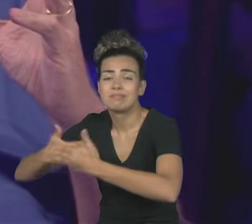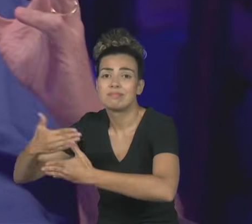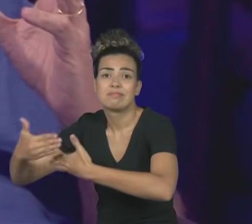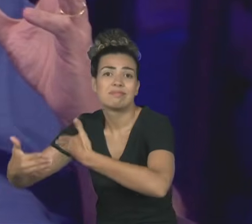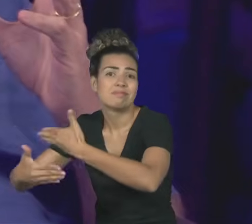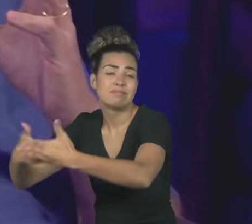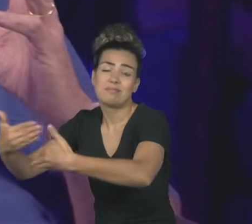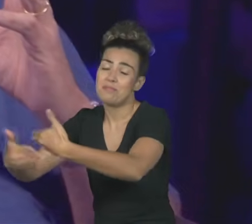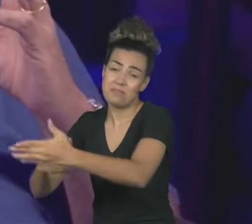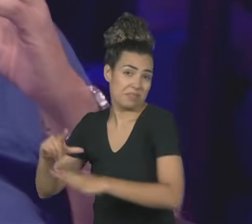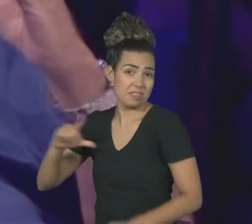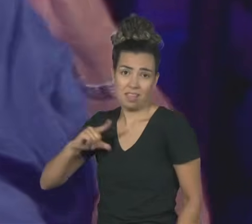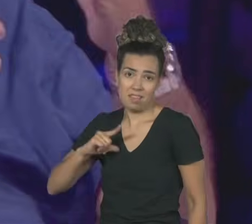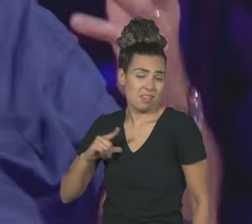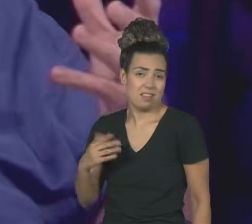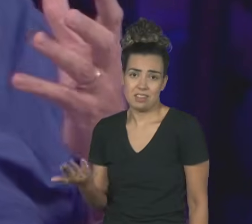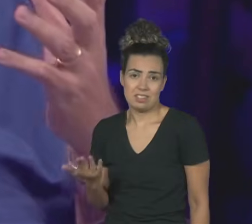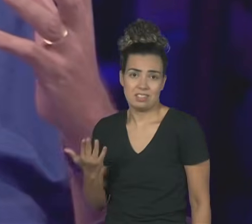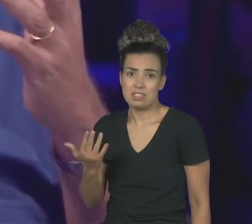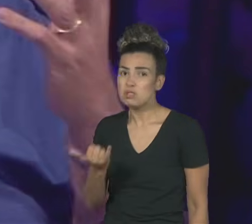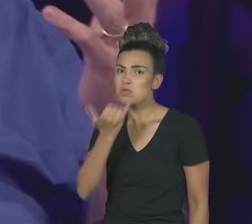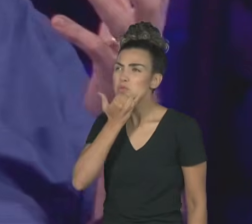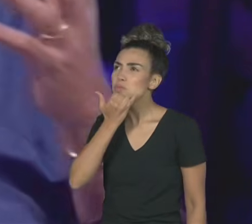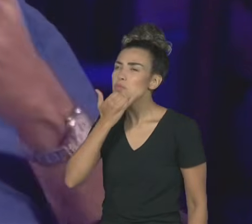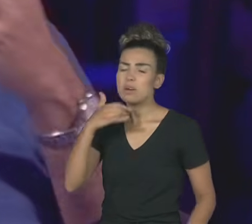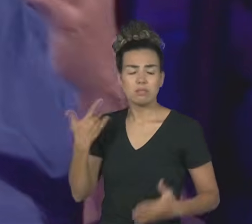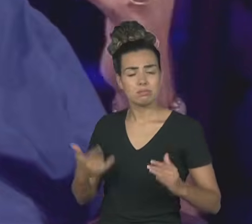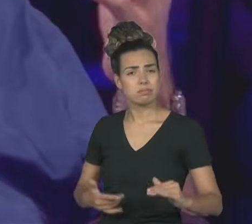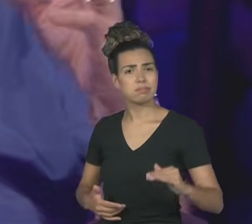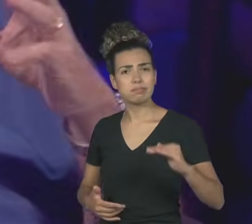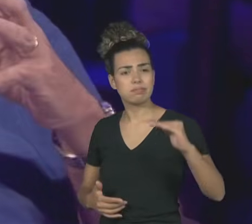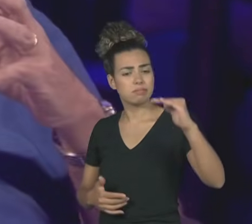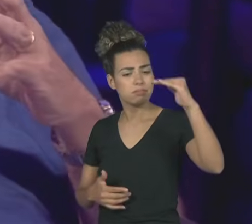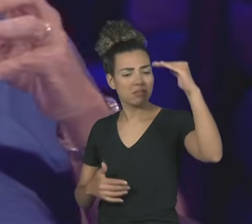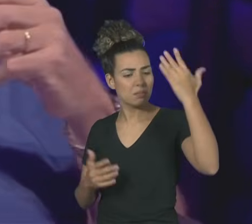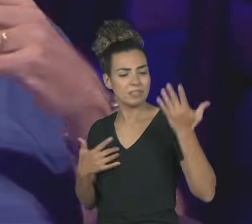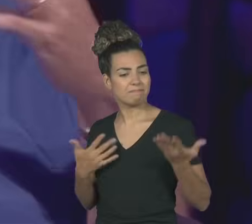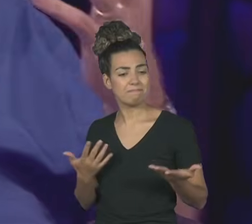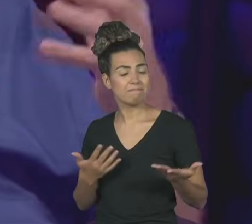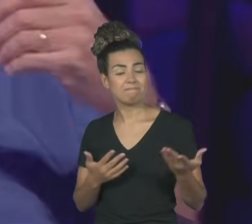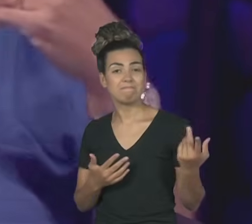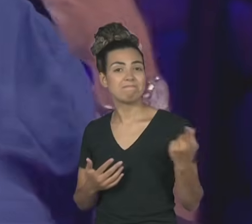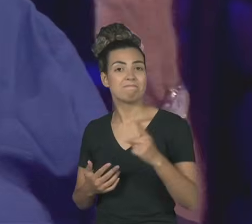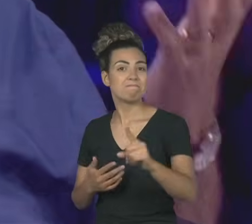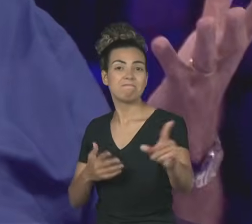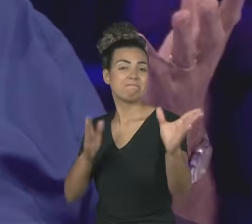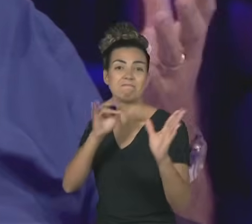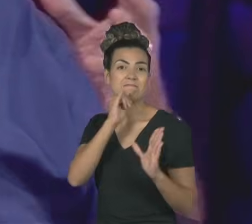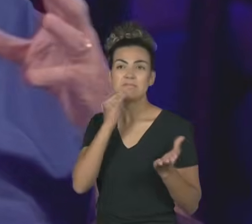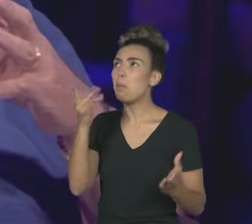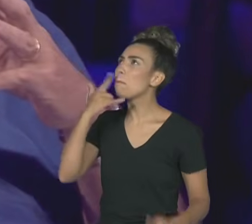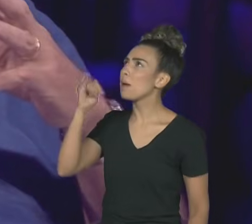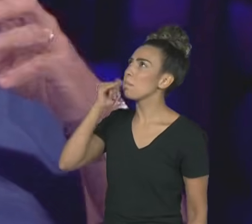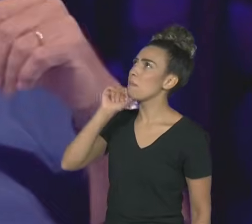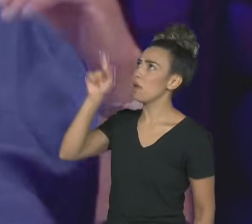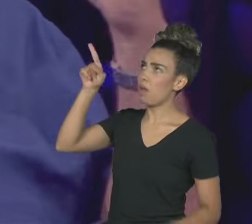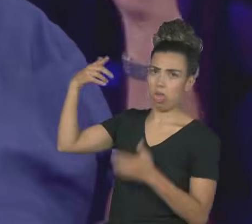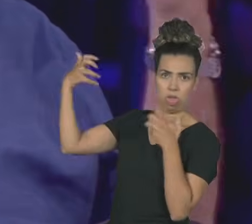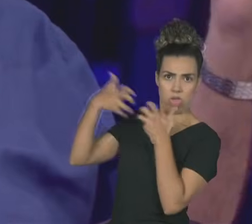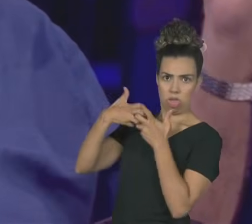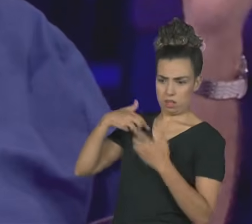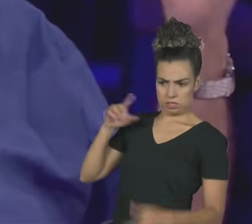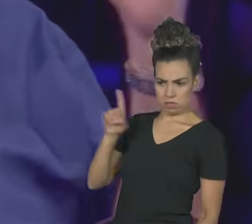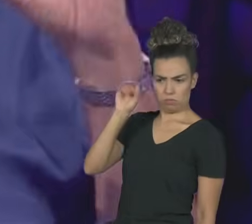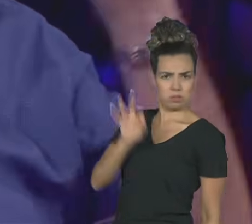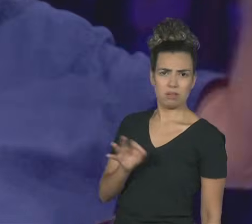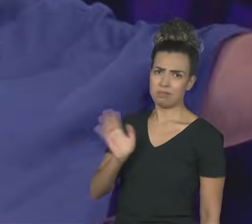pouco quando você se dá conta dessa ilusão. Né? De que, na verdade, sua mãe e seu pai não estavam ali só para você. Eles têm